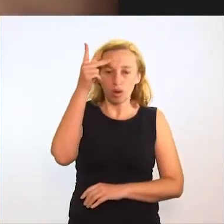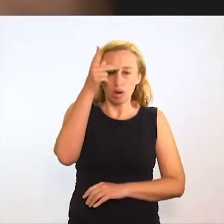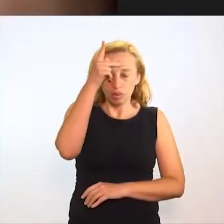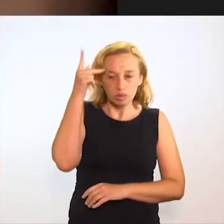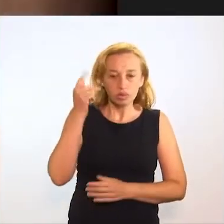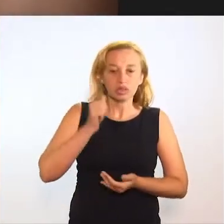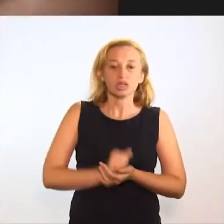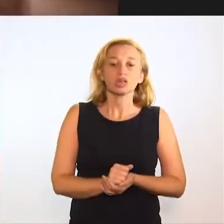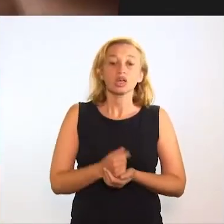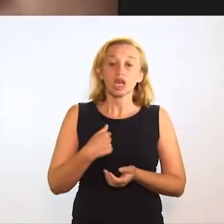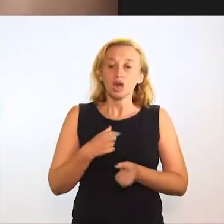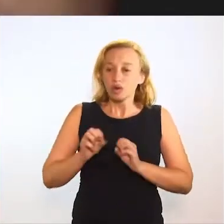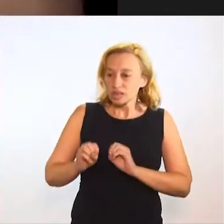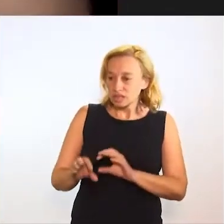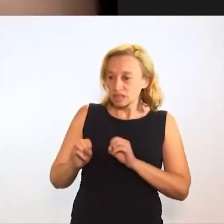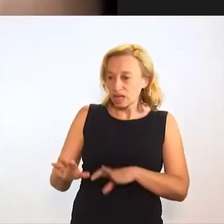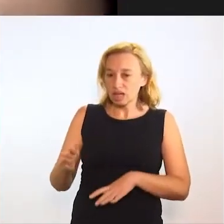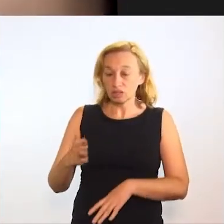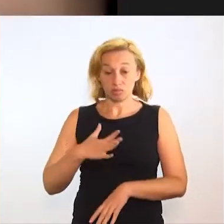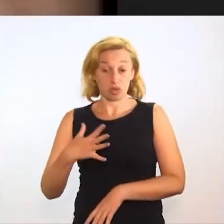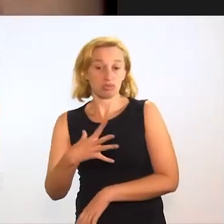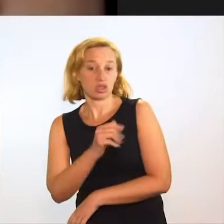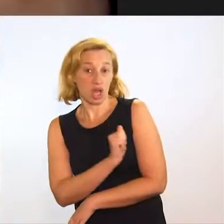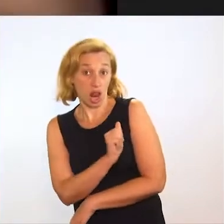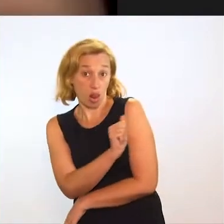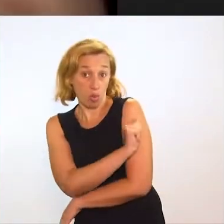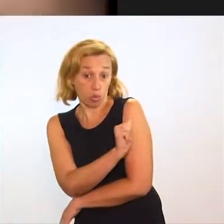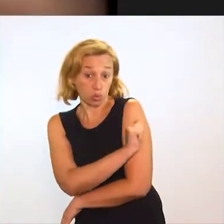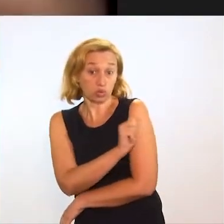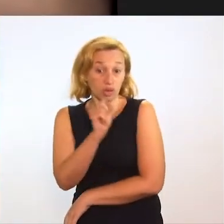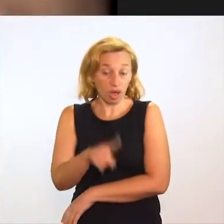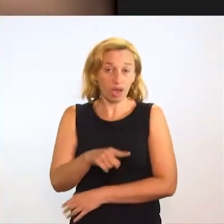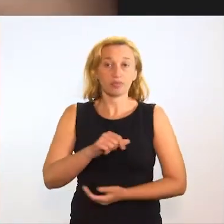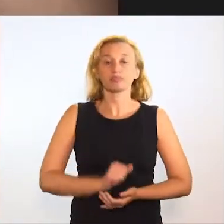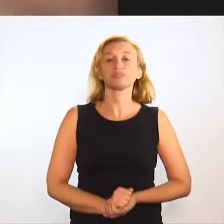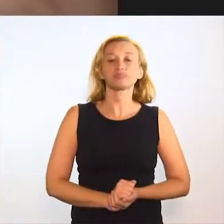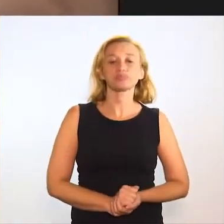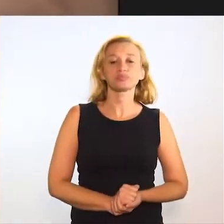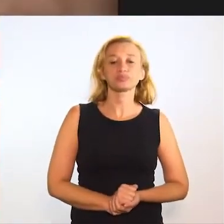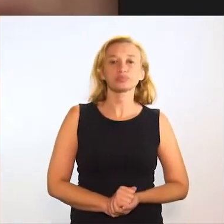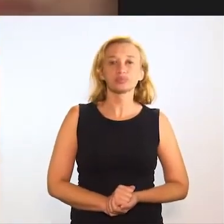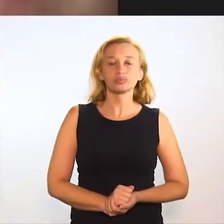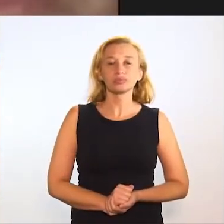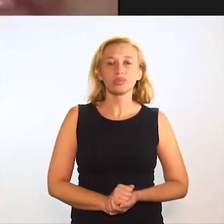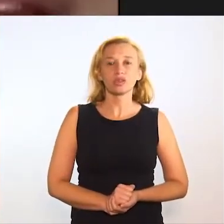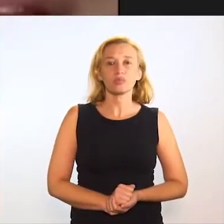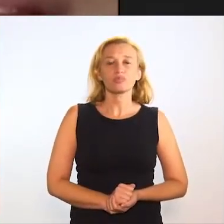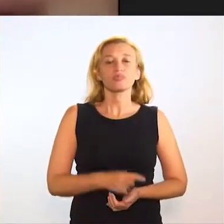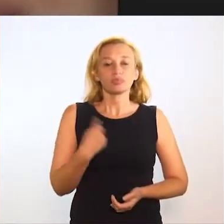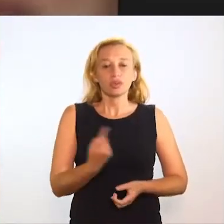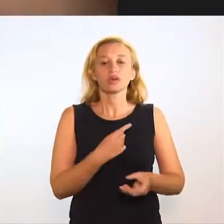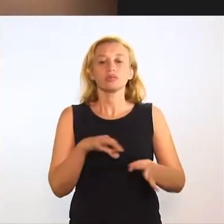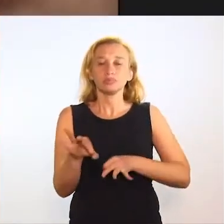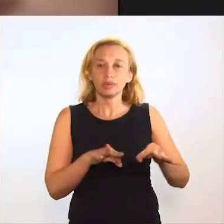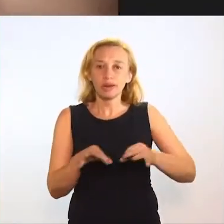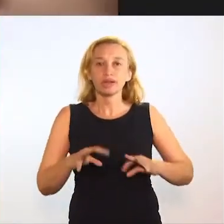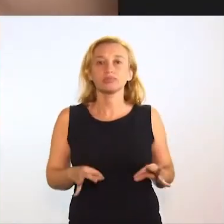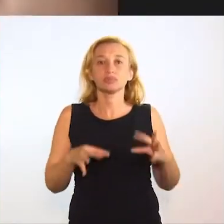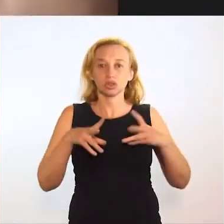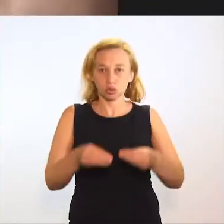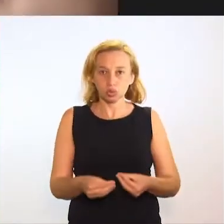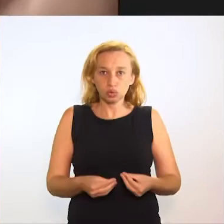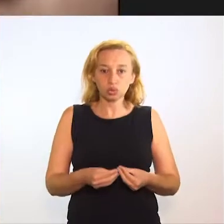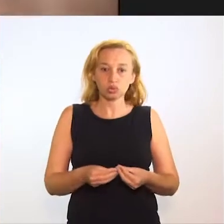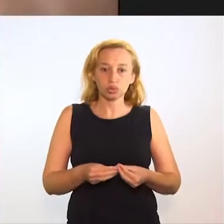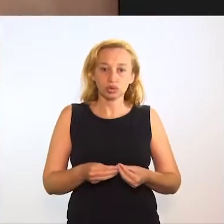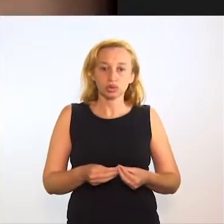grande lição que eu tenho passado para os meus alunos são essas, né? Então, a gente tem que estar preparado